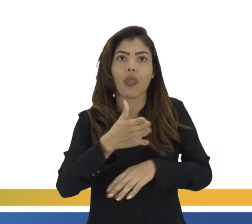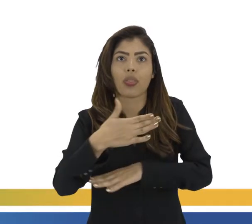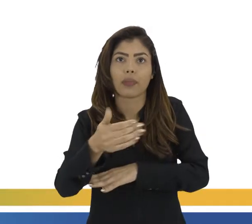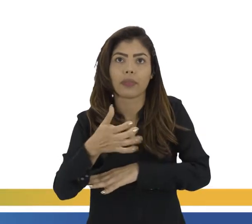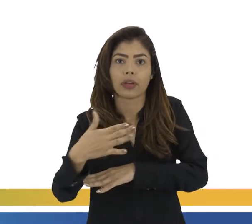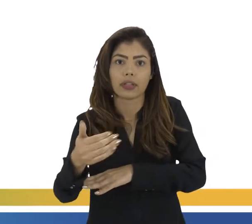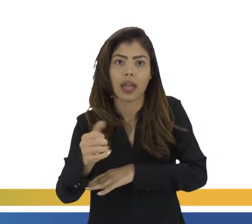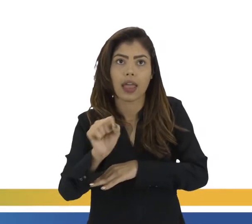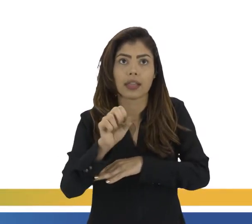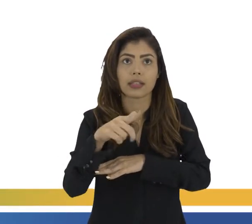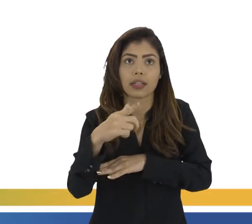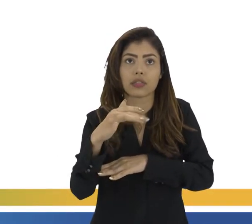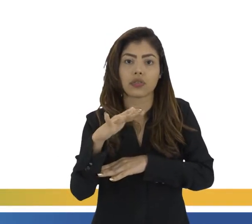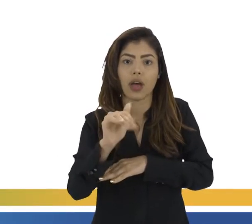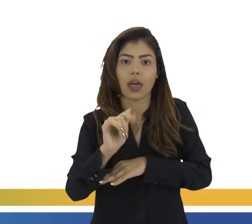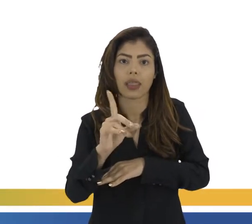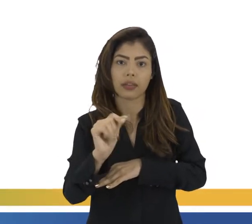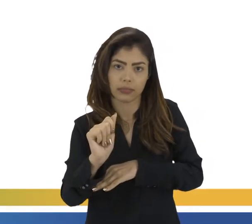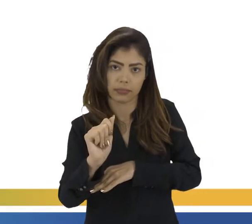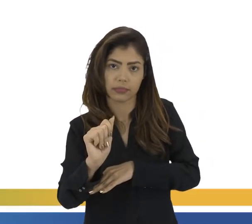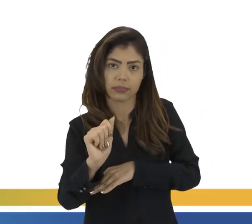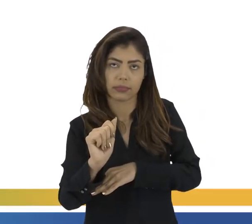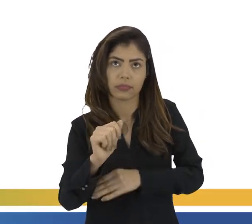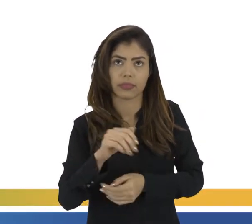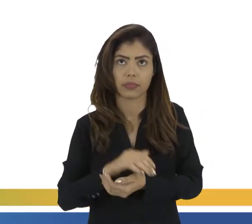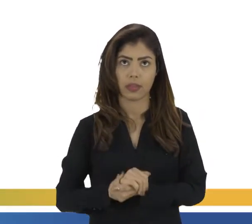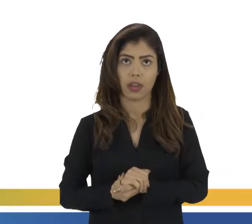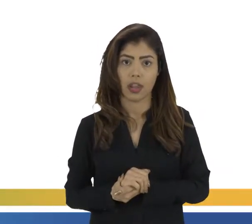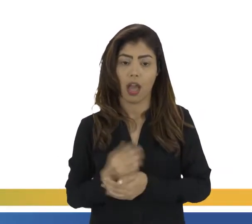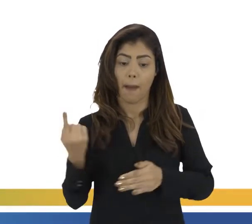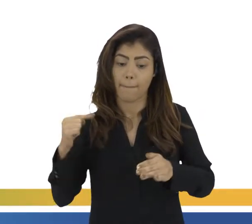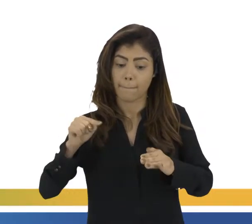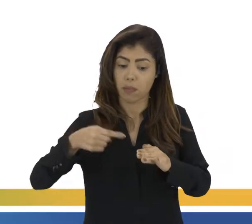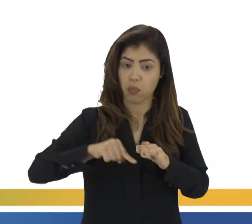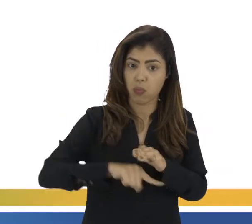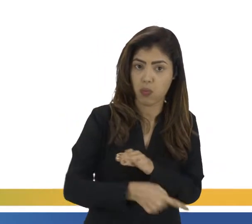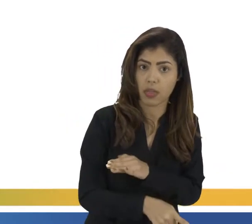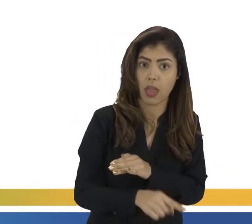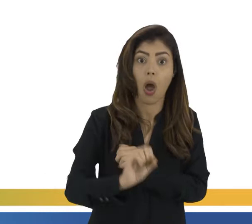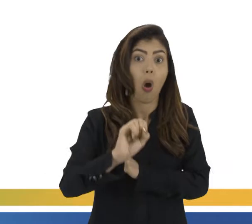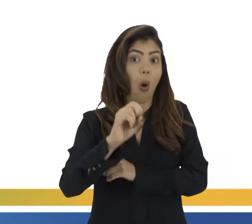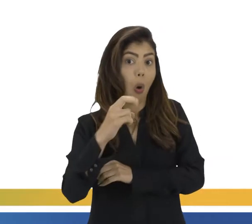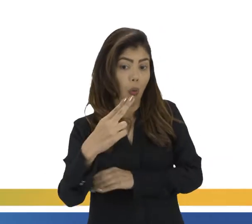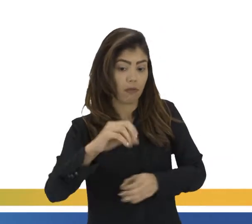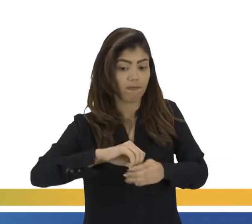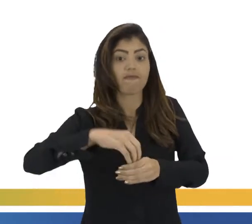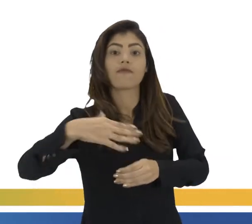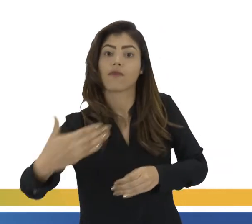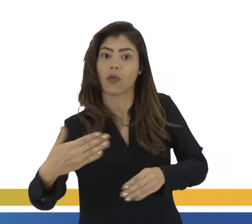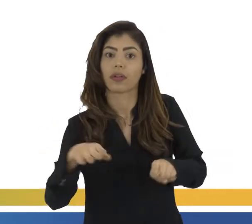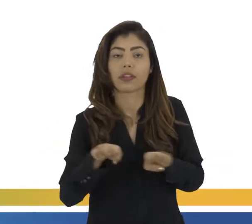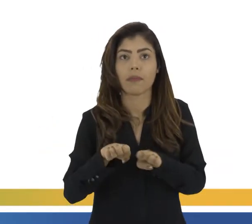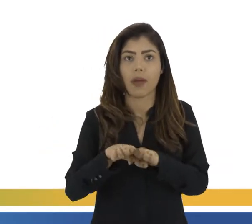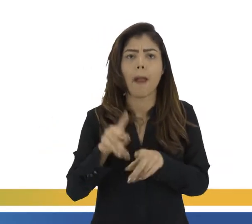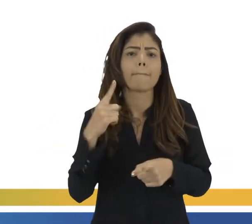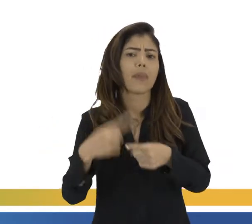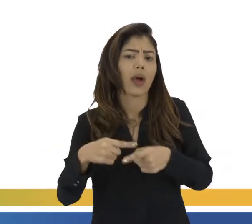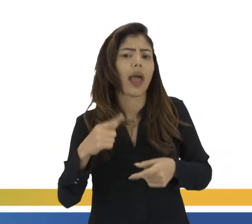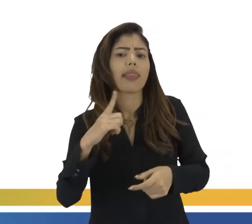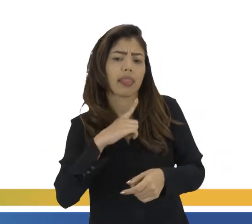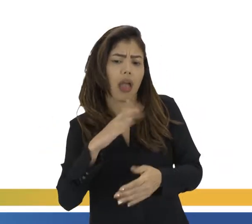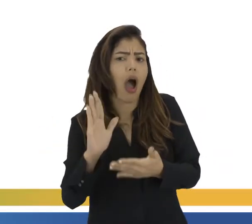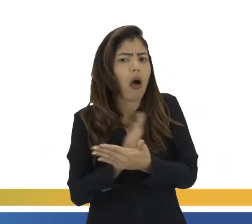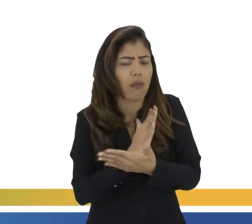é sexuada, certo, gente? Com a fecundação interna ou externa, porque tem algumas espécies que têm esses dois tipos